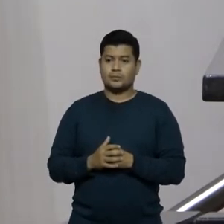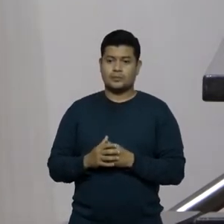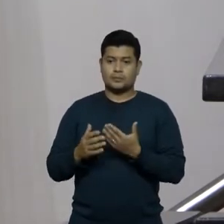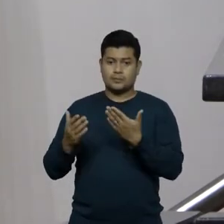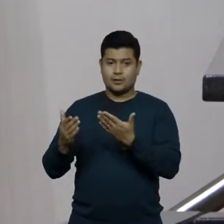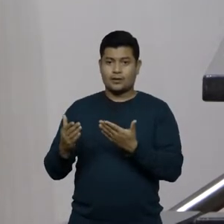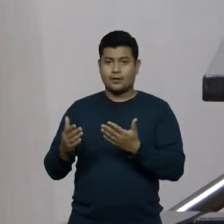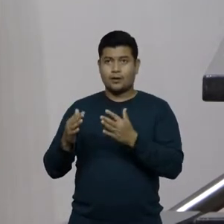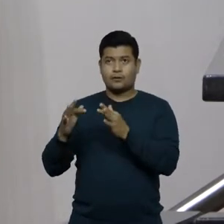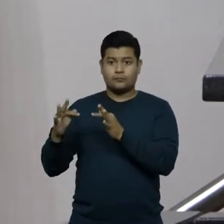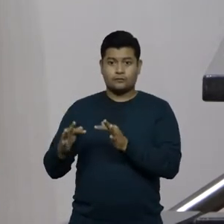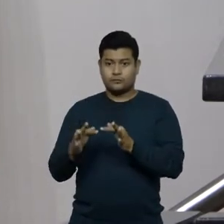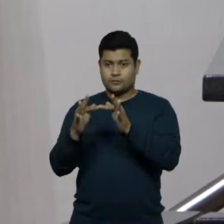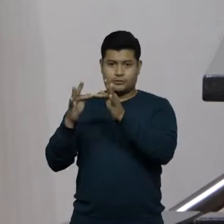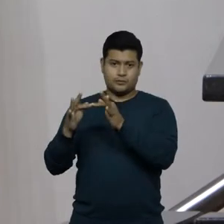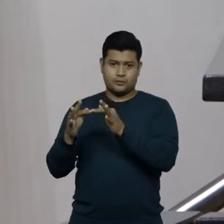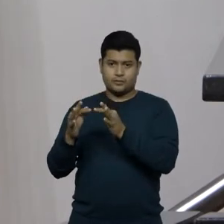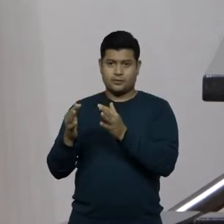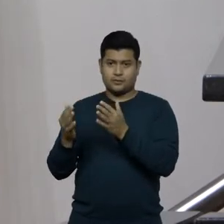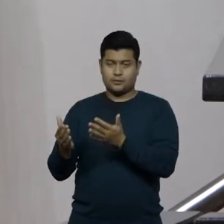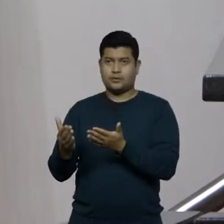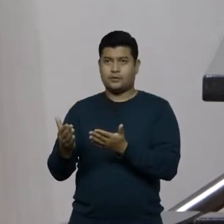Fundação Catarinense de